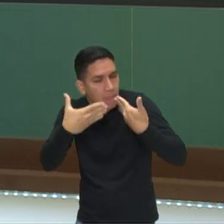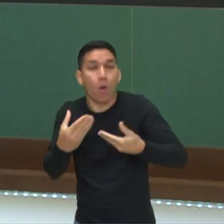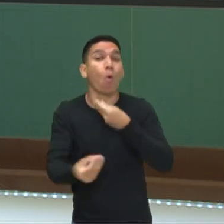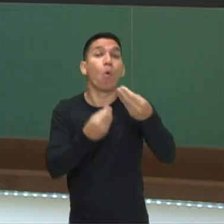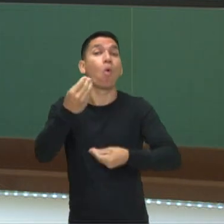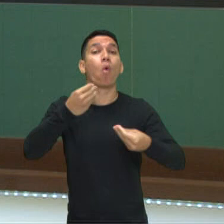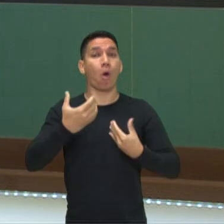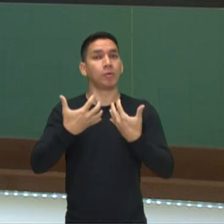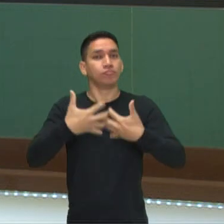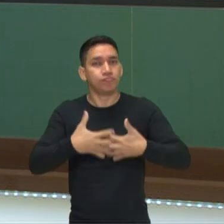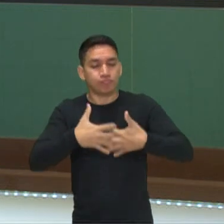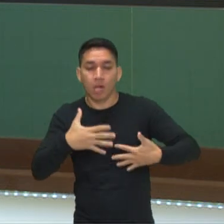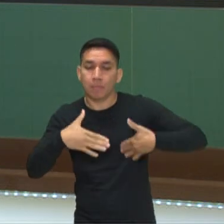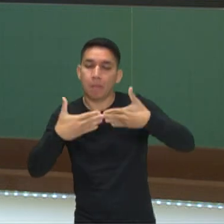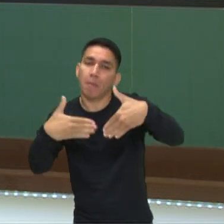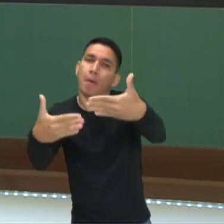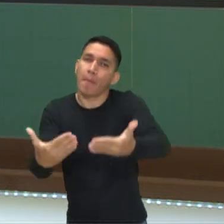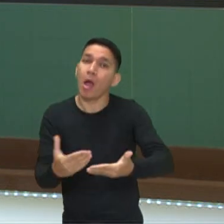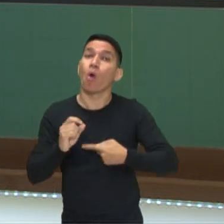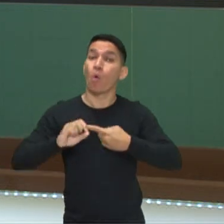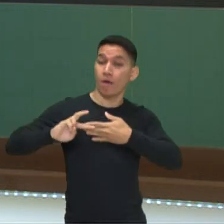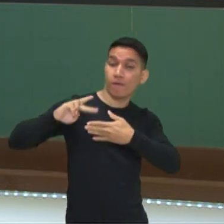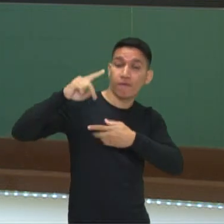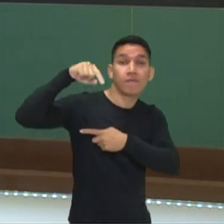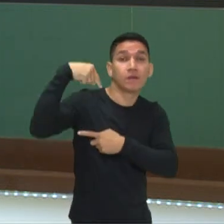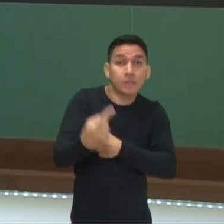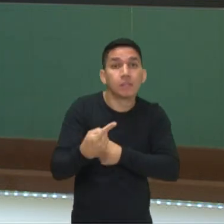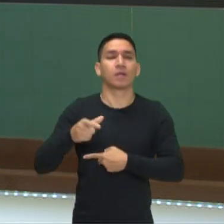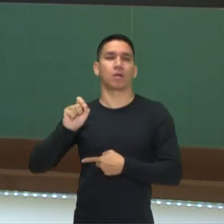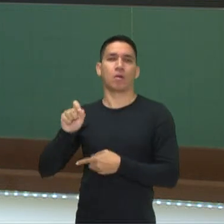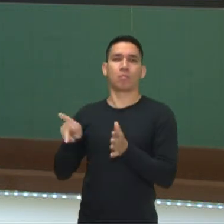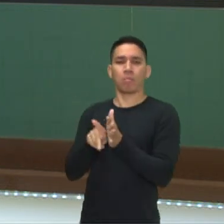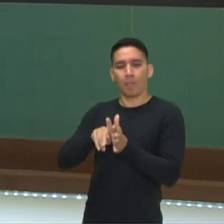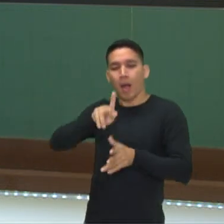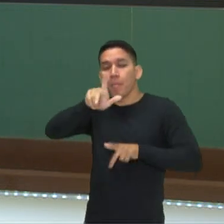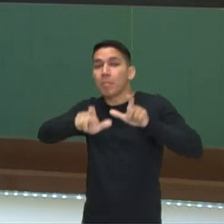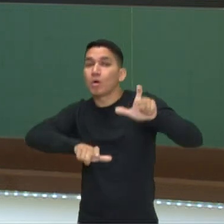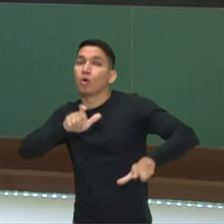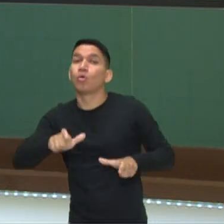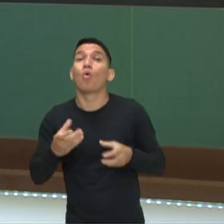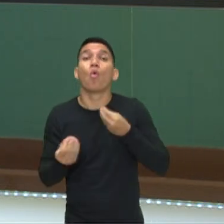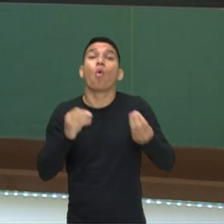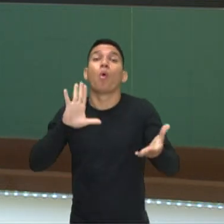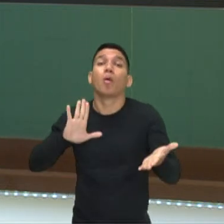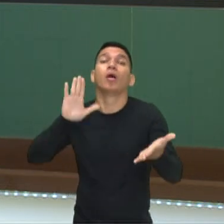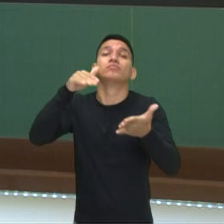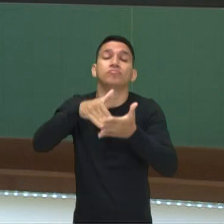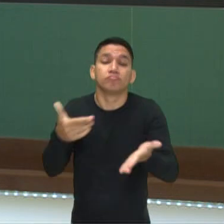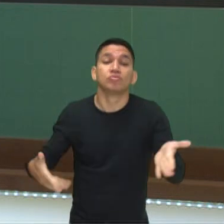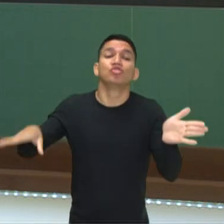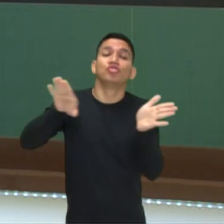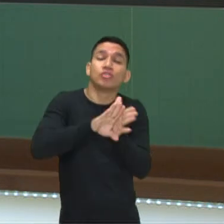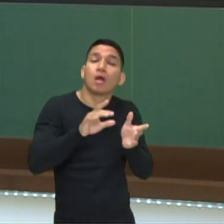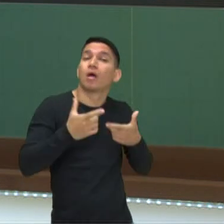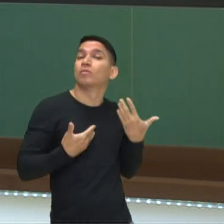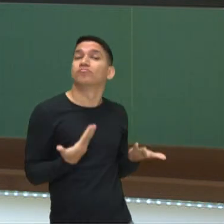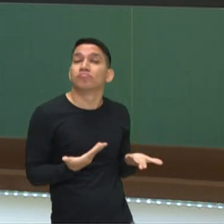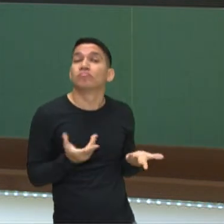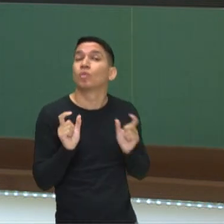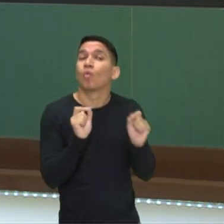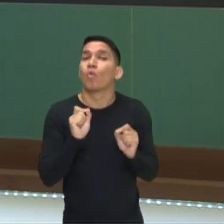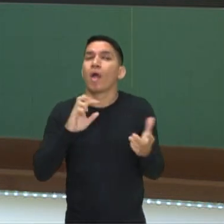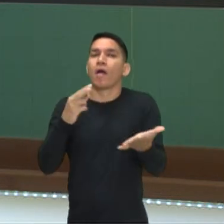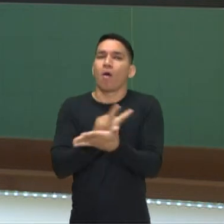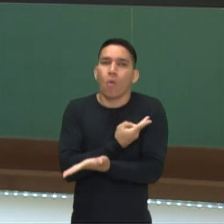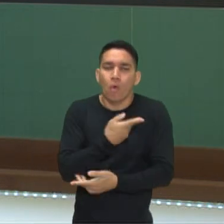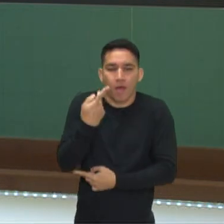que aconteceu esse processo e o que foi acontecer com eles, entender melhor como eles chegaram lá, o que acontecia